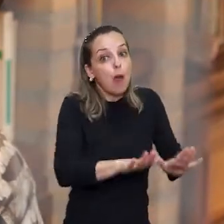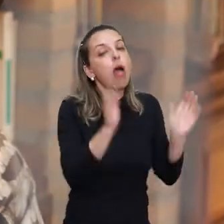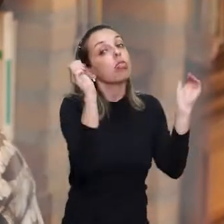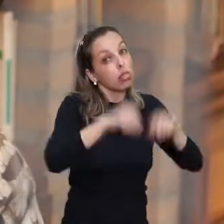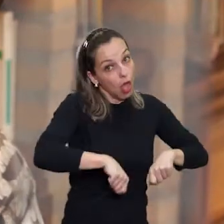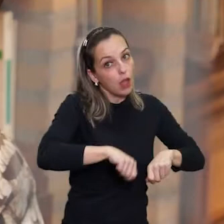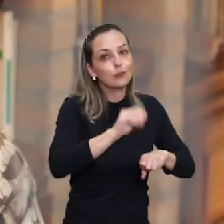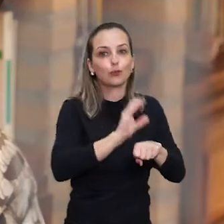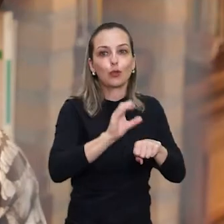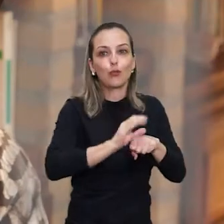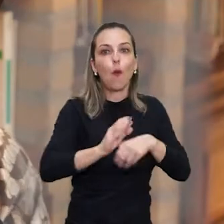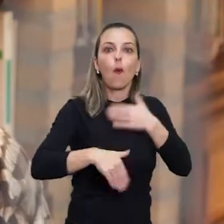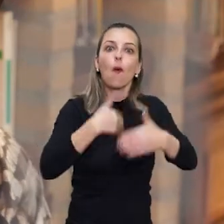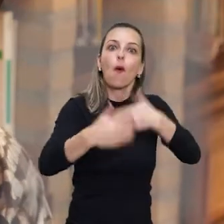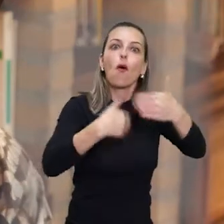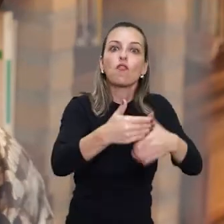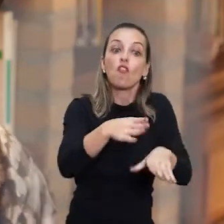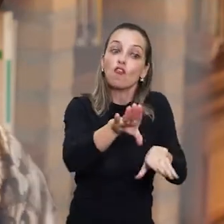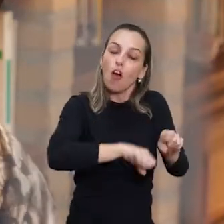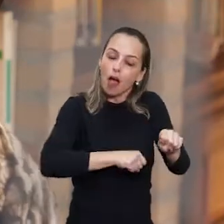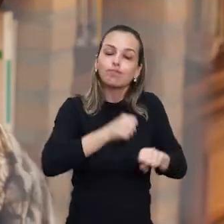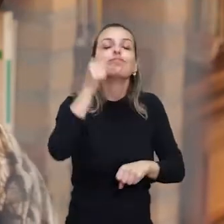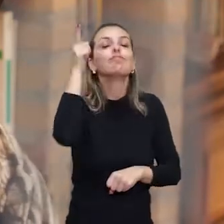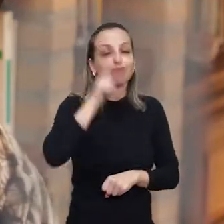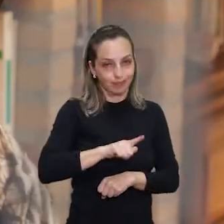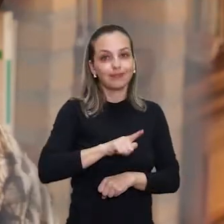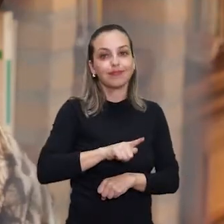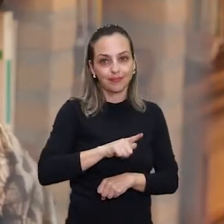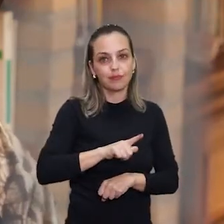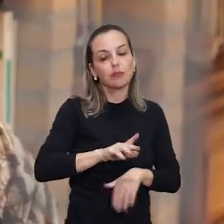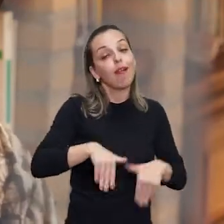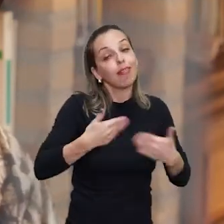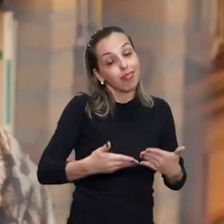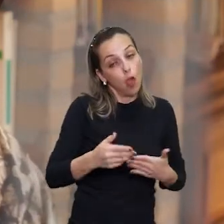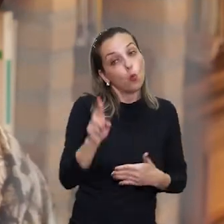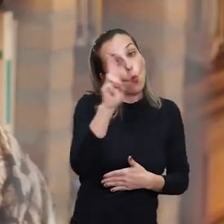universidade, eles concluem o curso